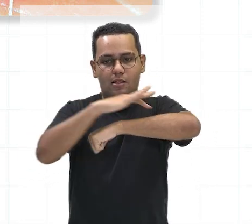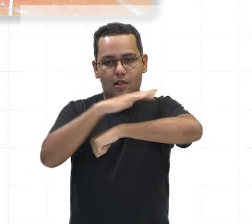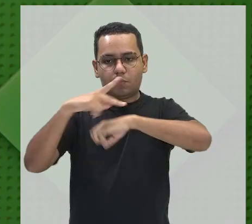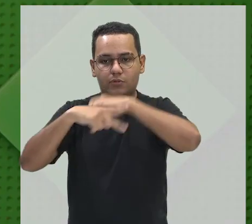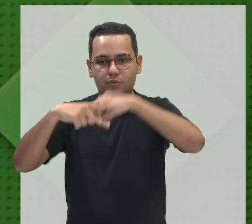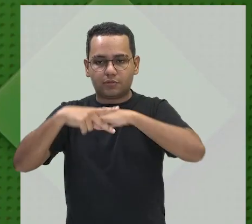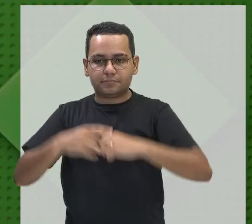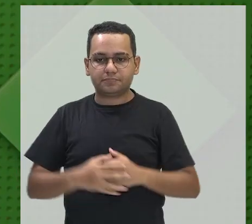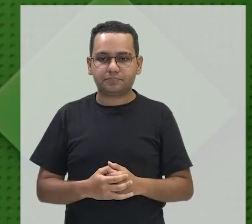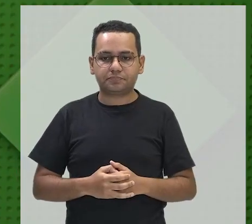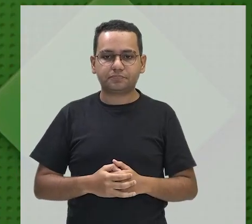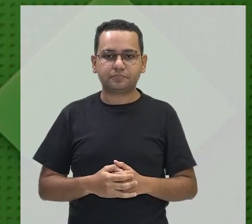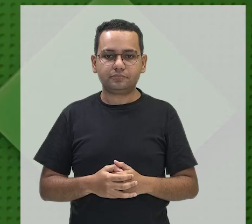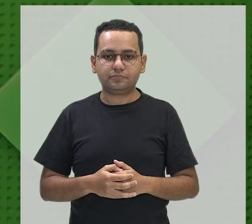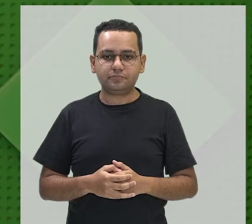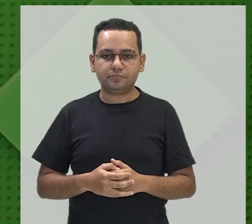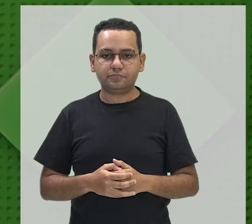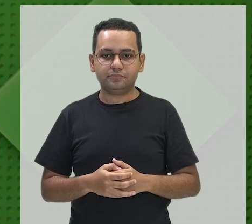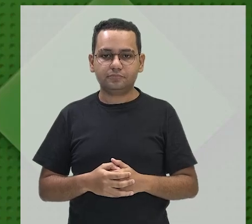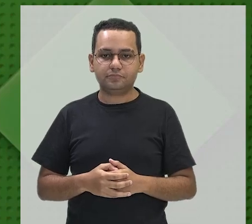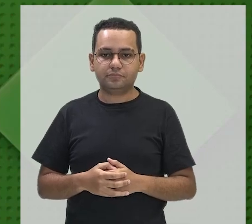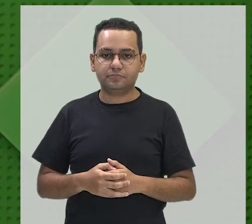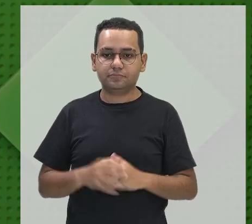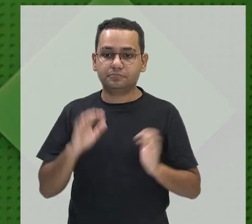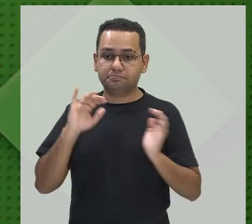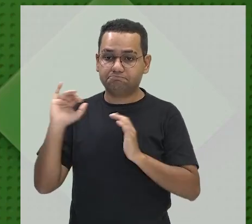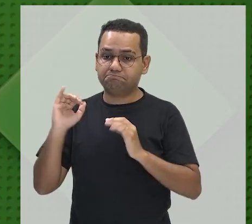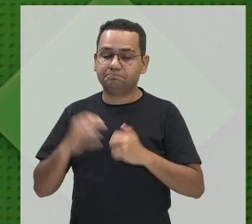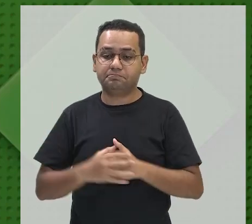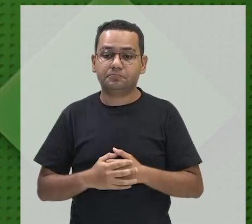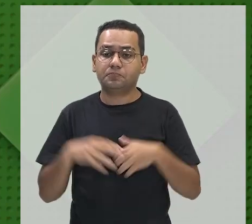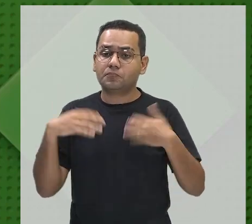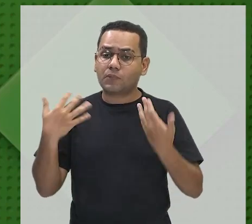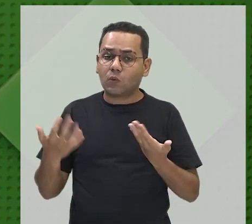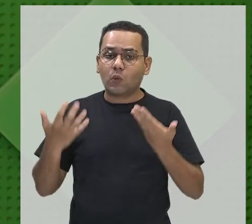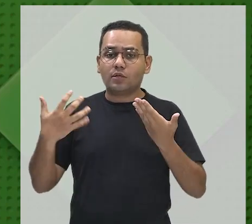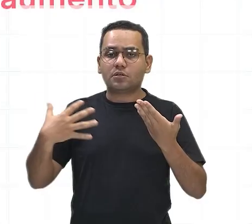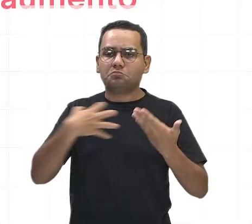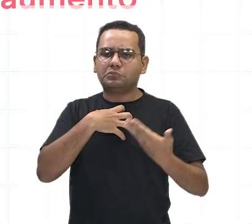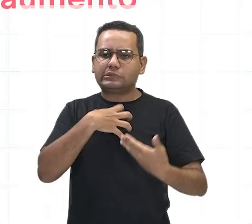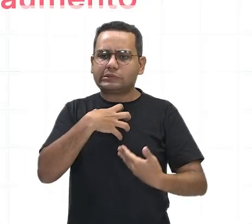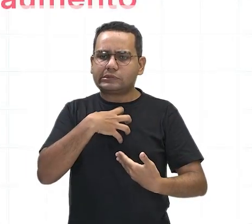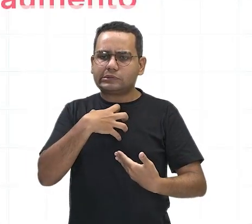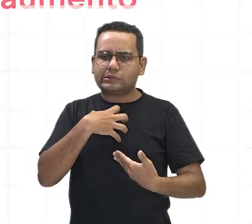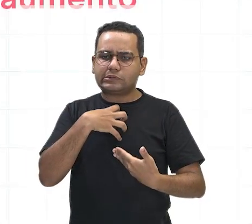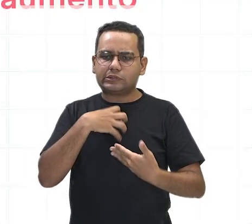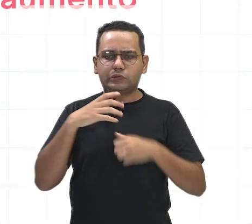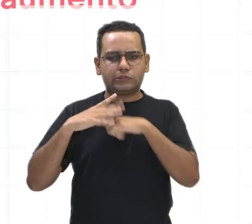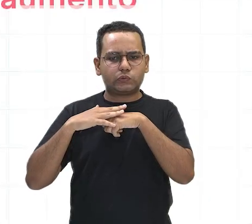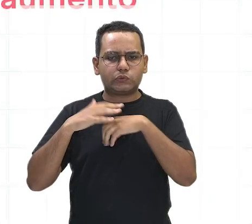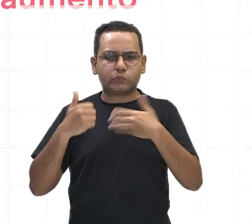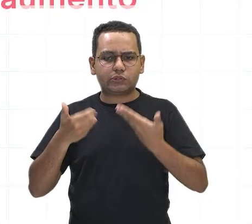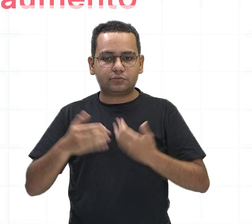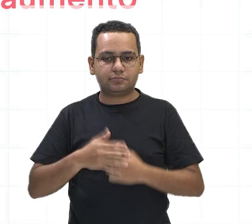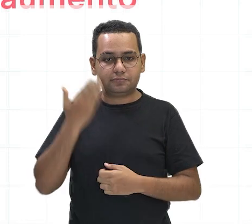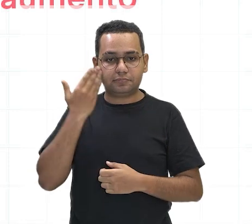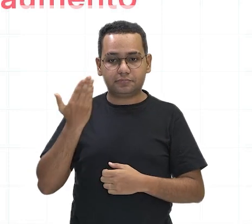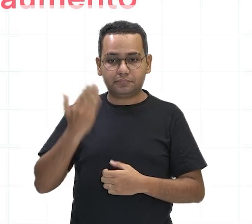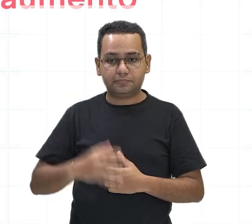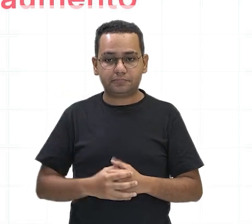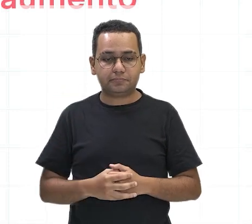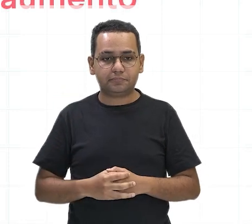protozoário. Vamos identificar então agora quais são os sintomas da leishmaniose na próxima imagem. Você observa aí comigo